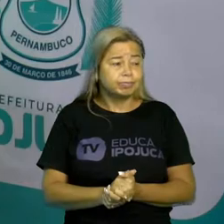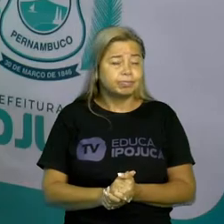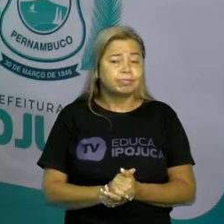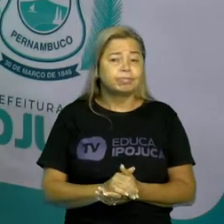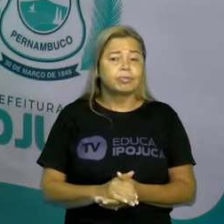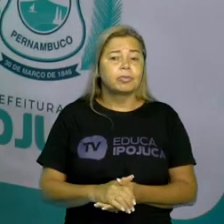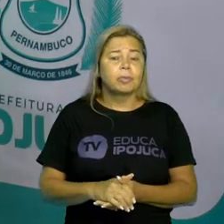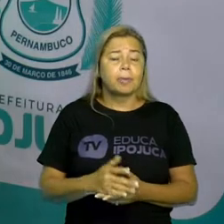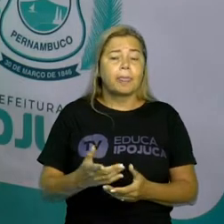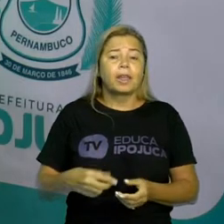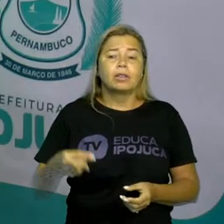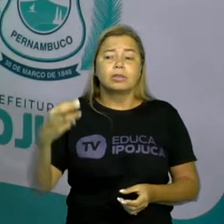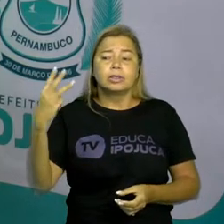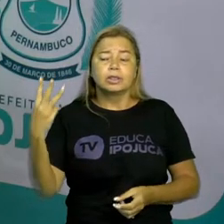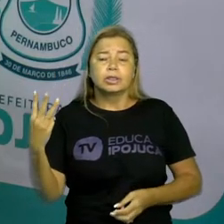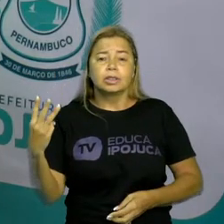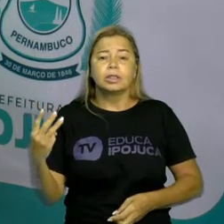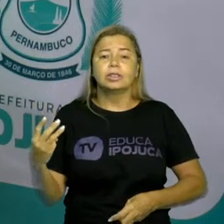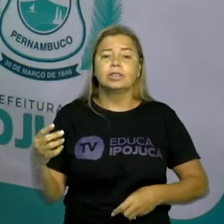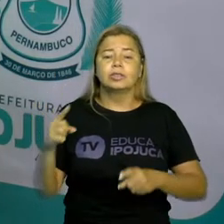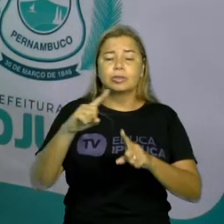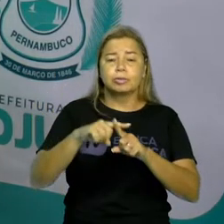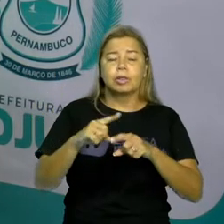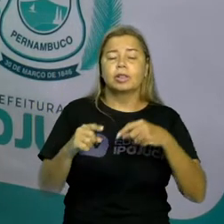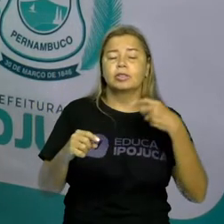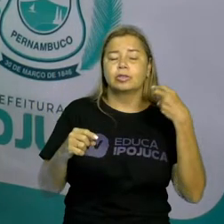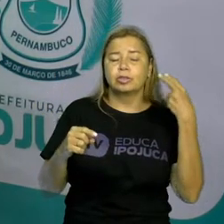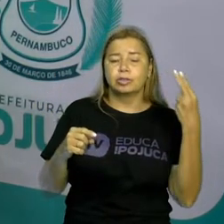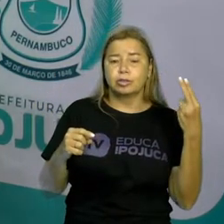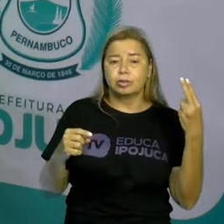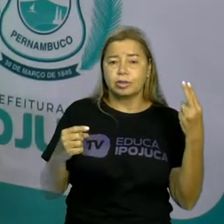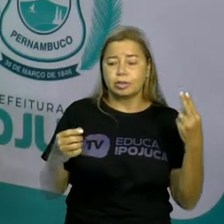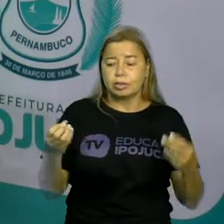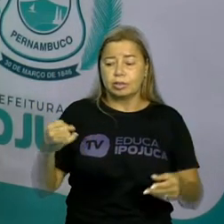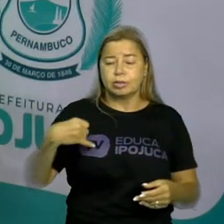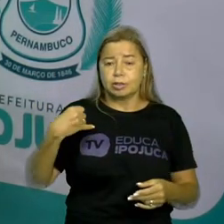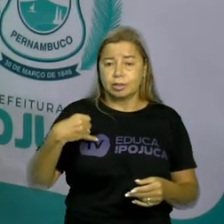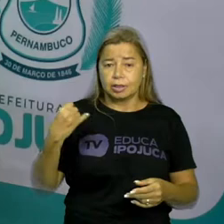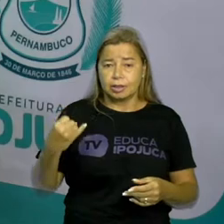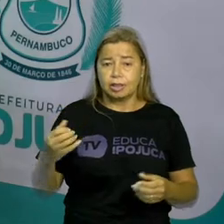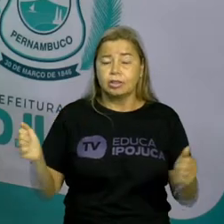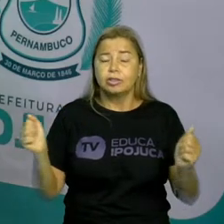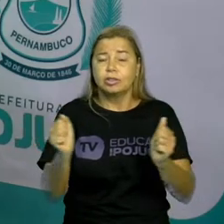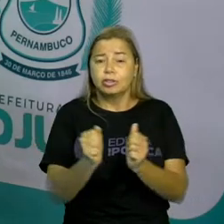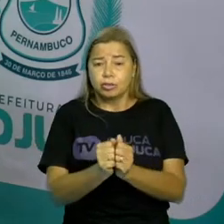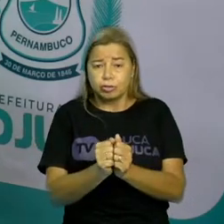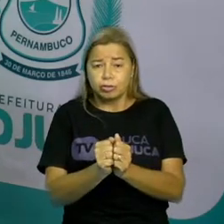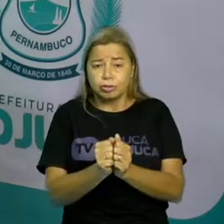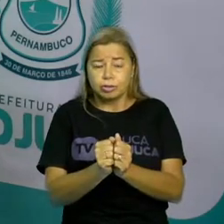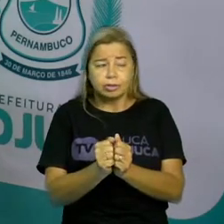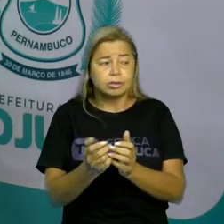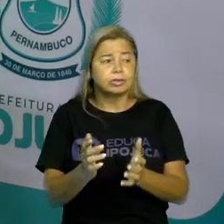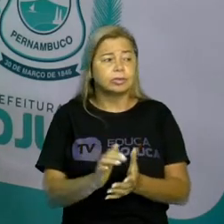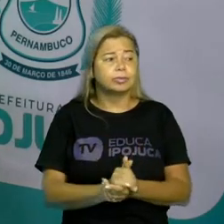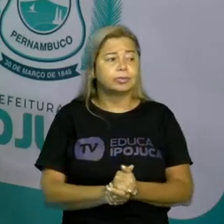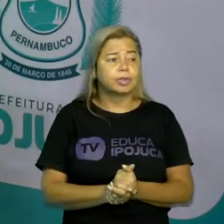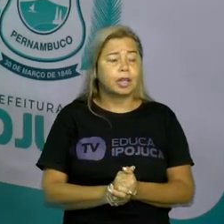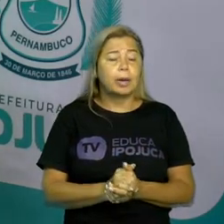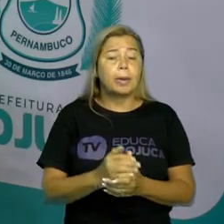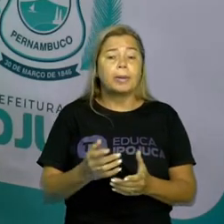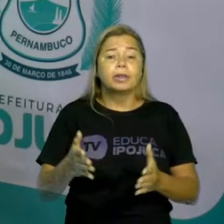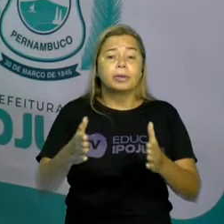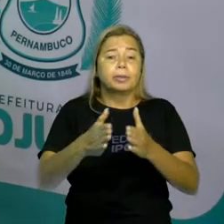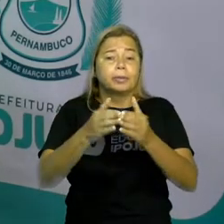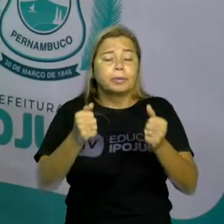meninos de 3 anos com os meninos de 2 anos, ele dá 635 crianças. Agora, o que é que eu faço? Eu pego o valor